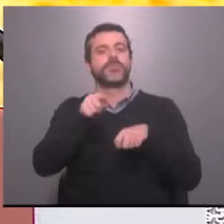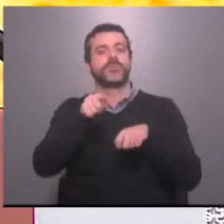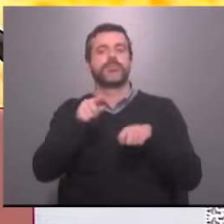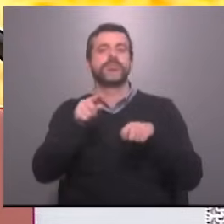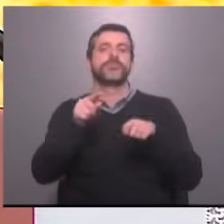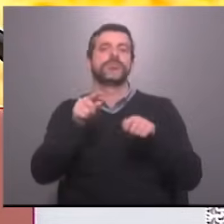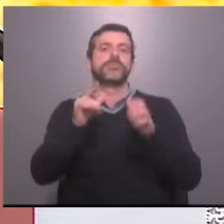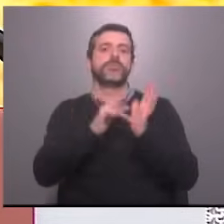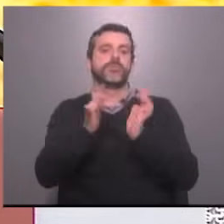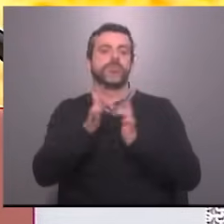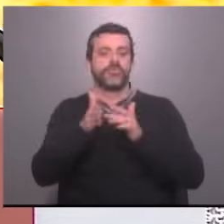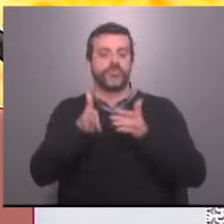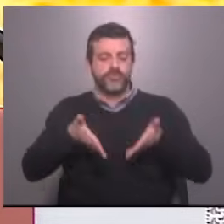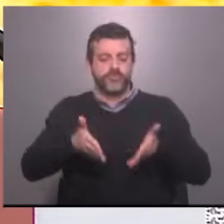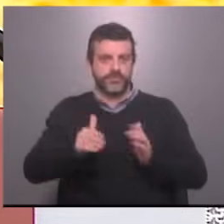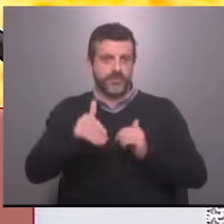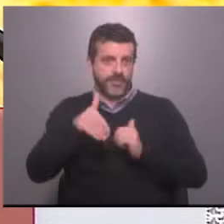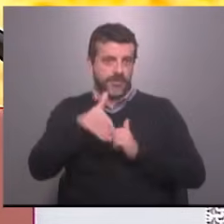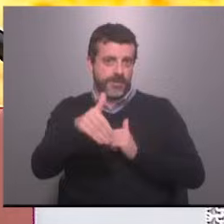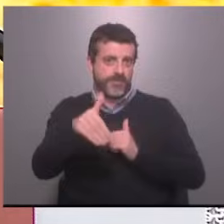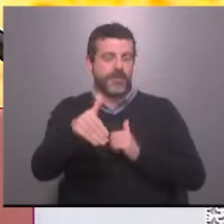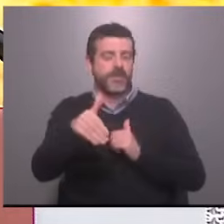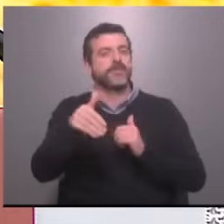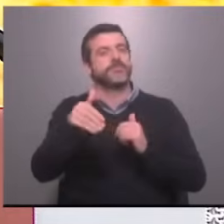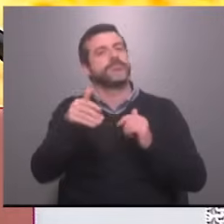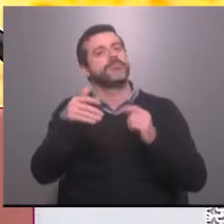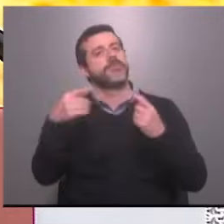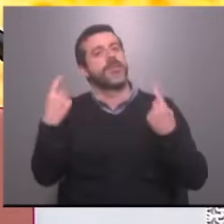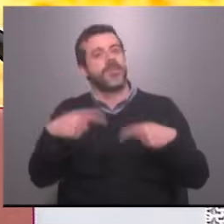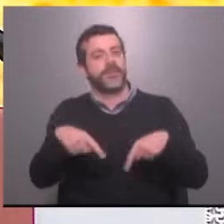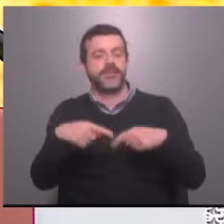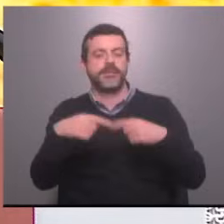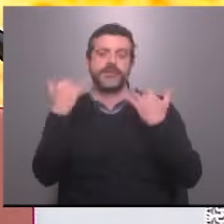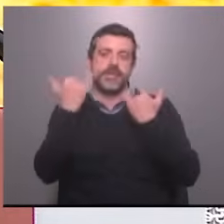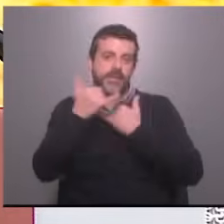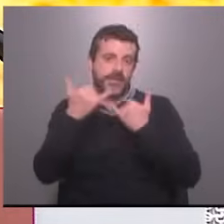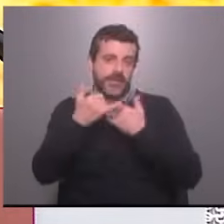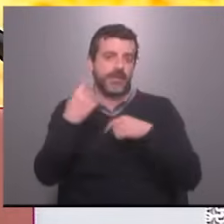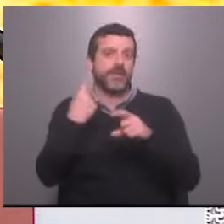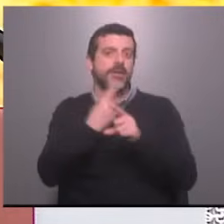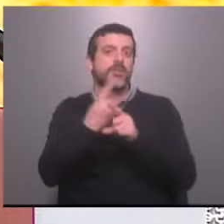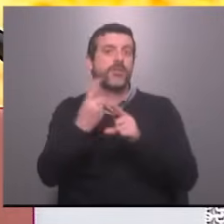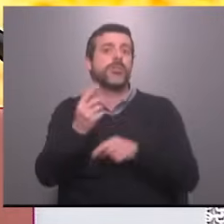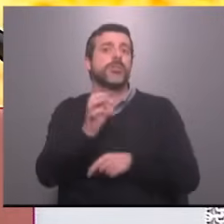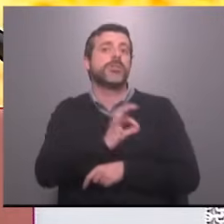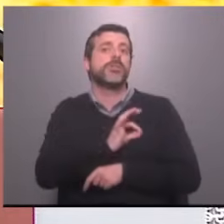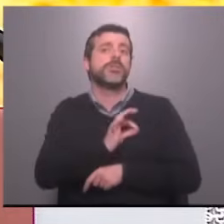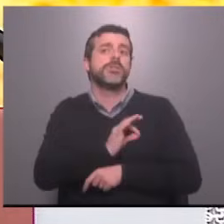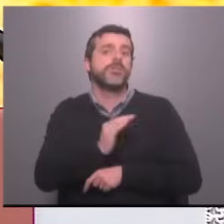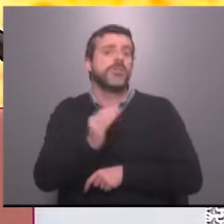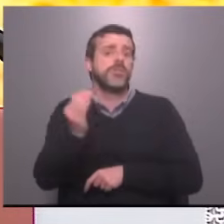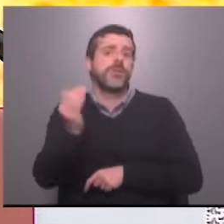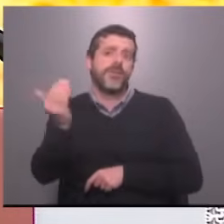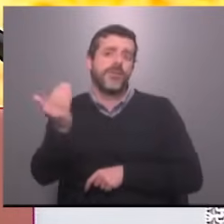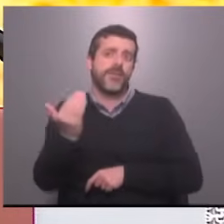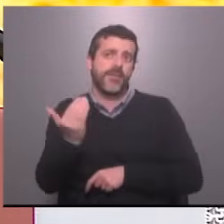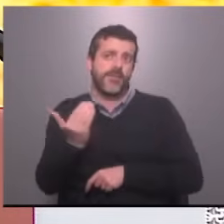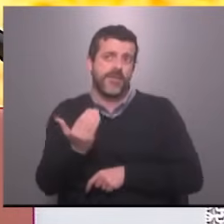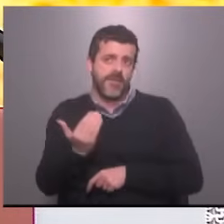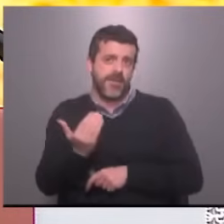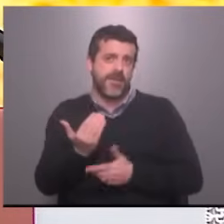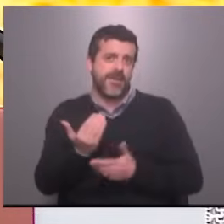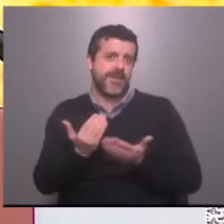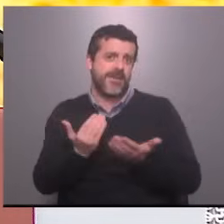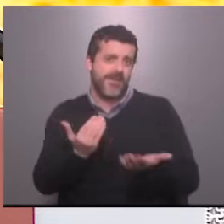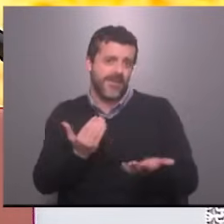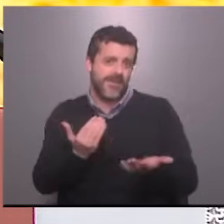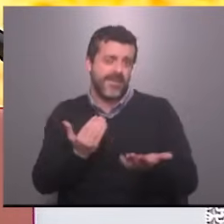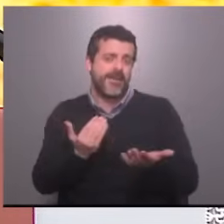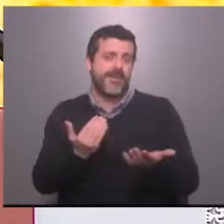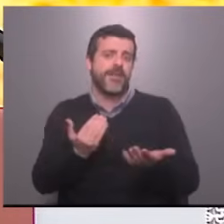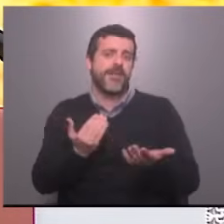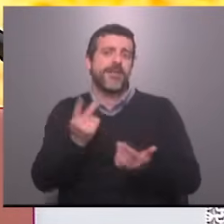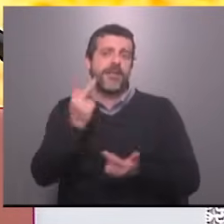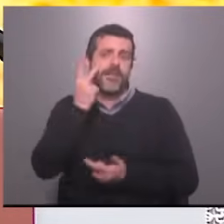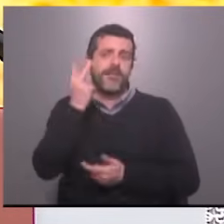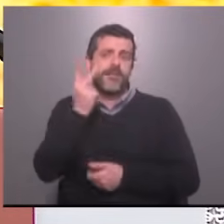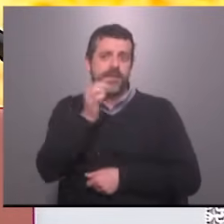Todo o tempo do Advento é marcado por esta alegria de quem sabe que o Senhor está a